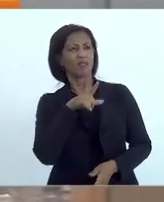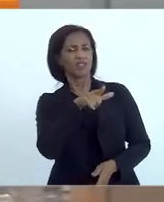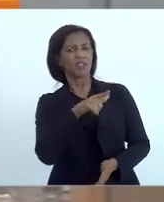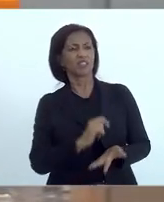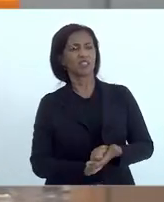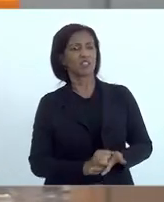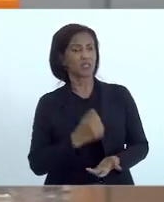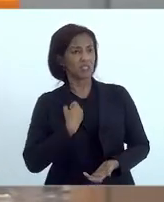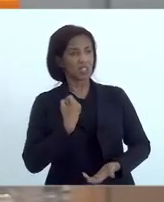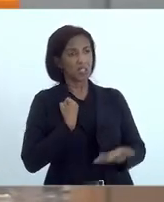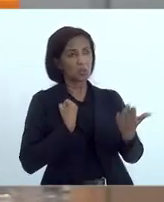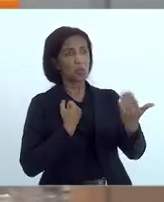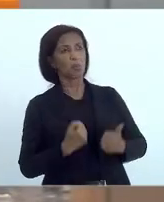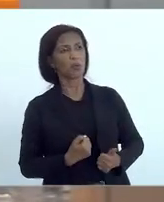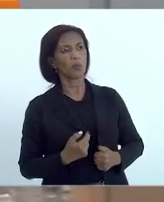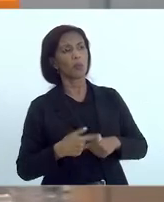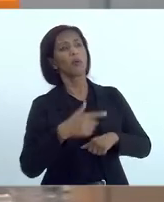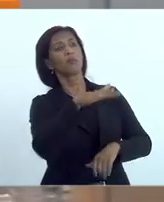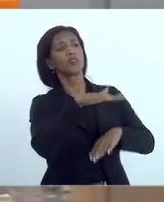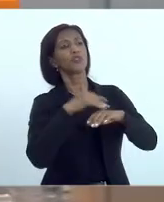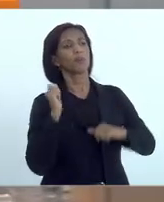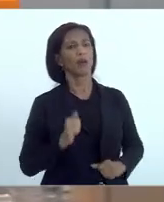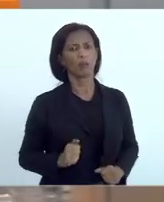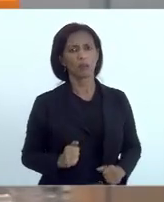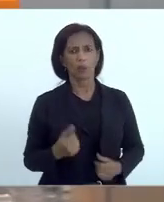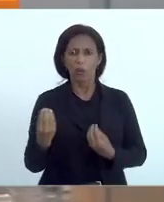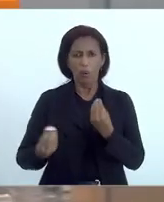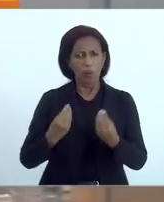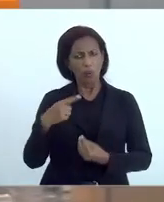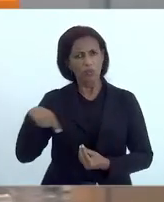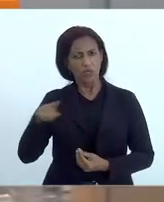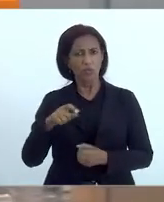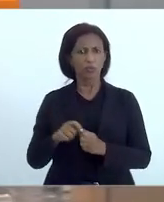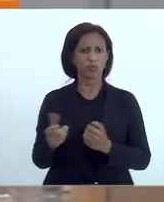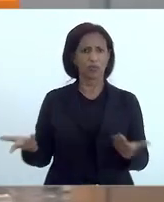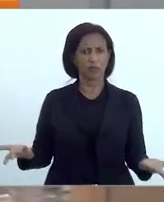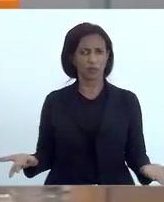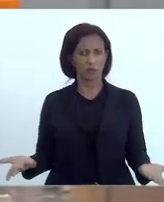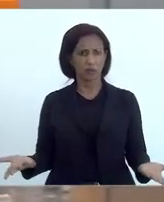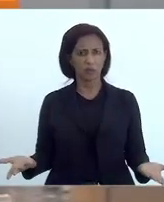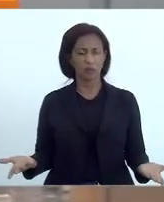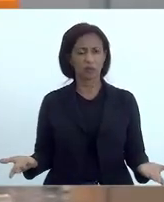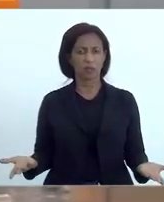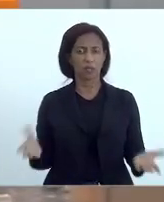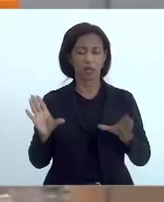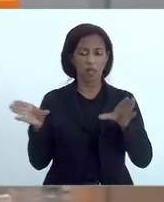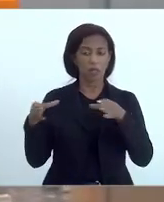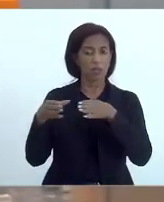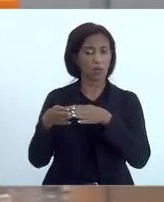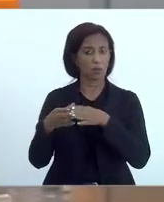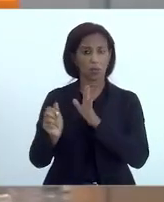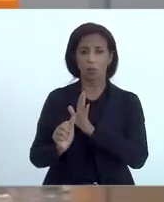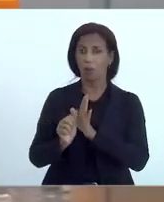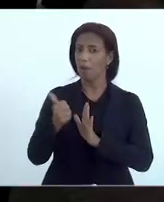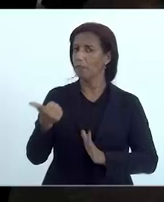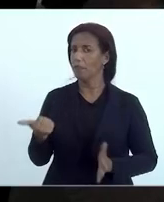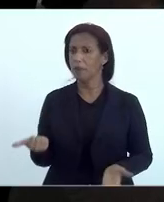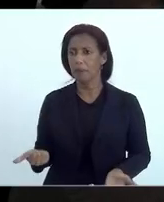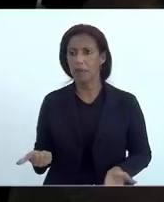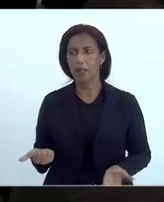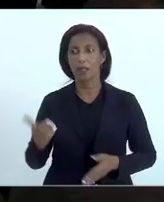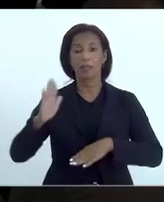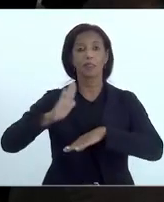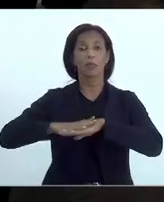questionado já tem Cê tem número então porque que não foi chamado como se a gente não tivesse fazendo isso agora essa comissão e não é a primeira deputada